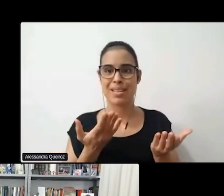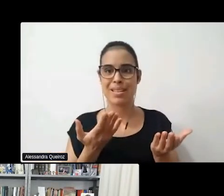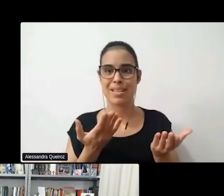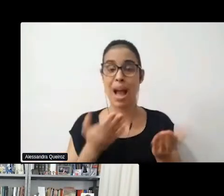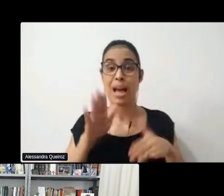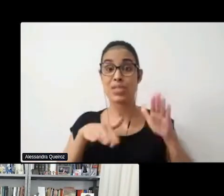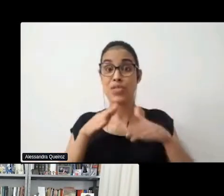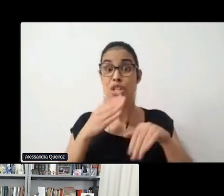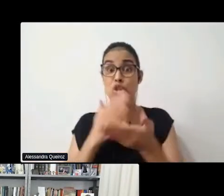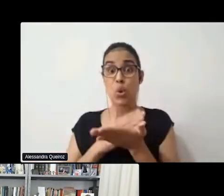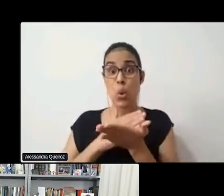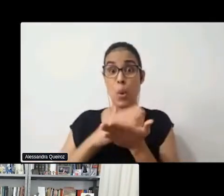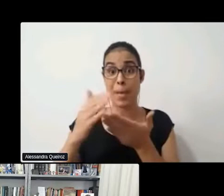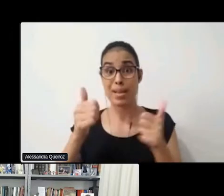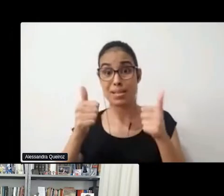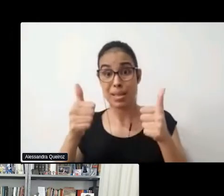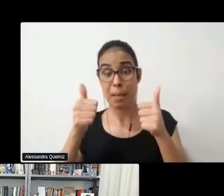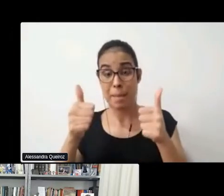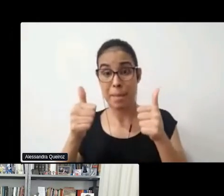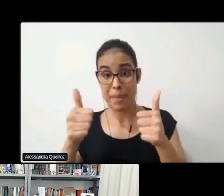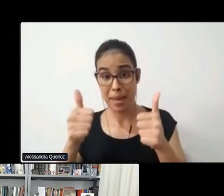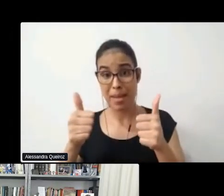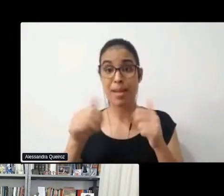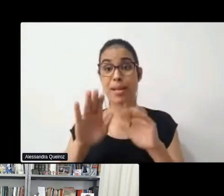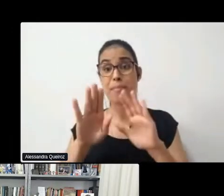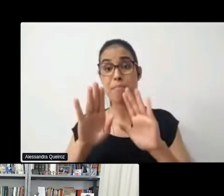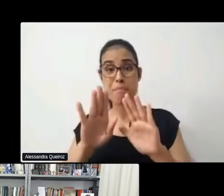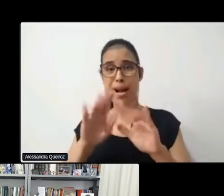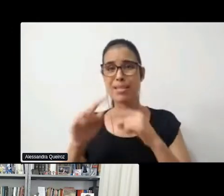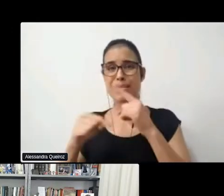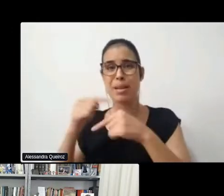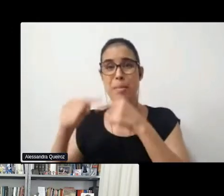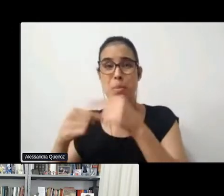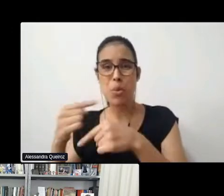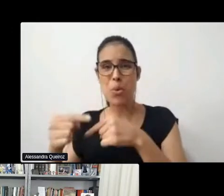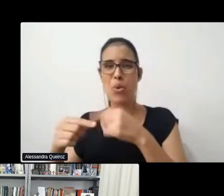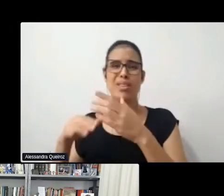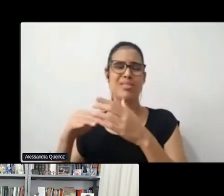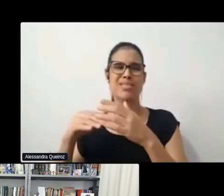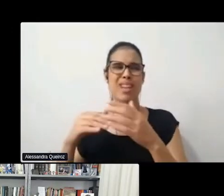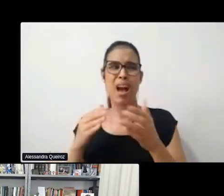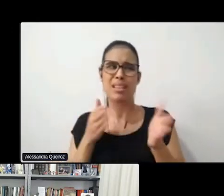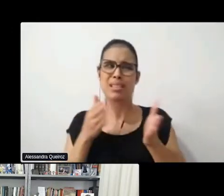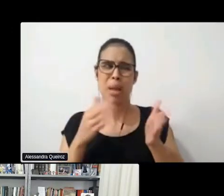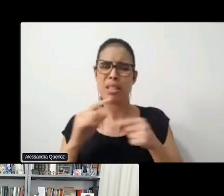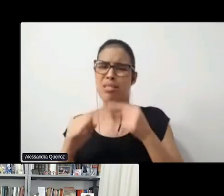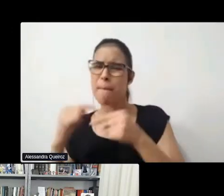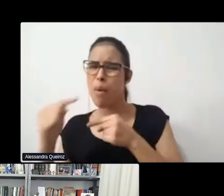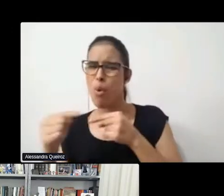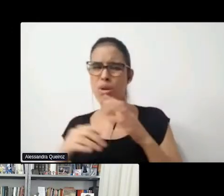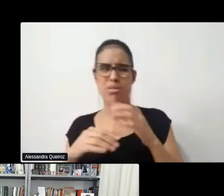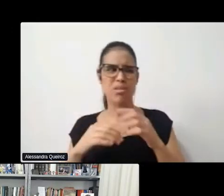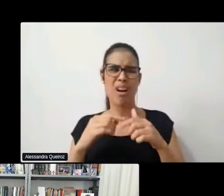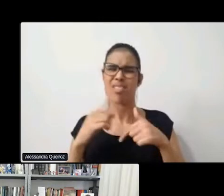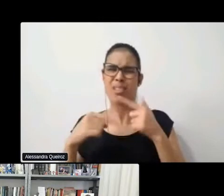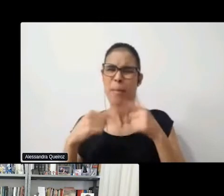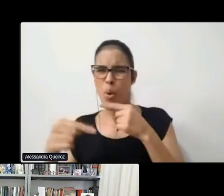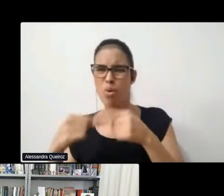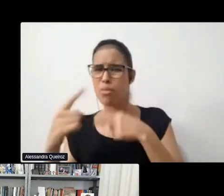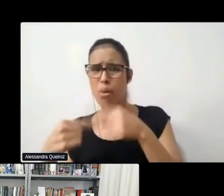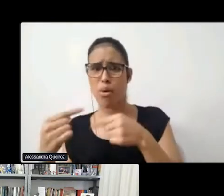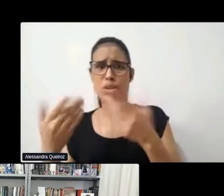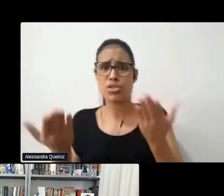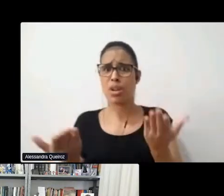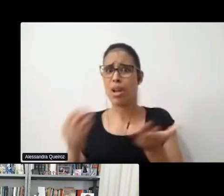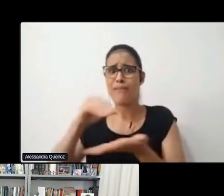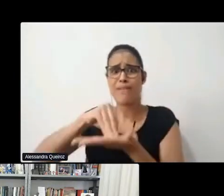final, débito técnico que se chama, né? Deixa para depois. Fica no limbo. E fica no limbo, sabe? Então,